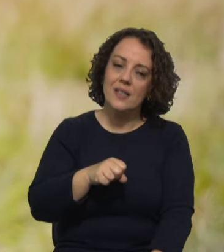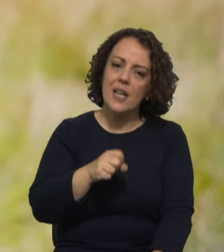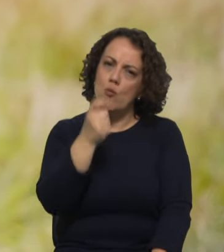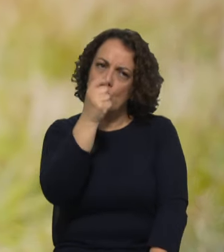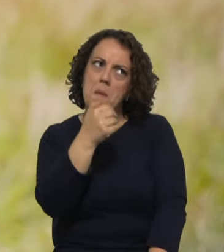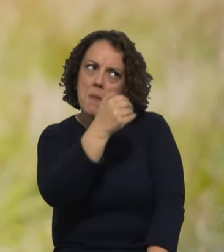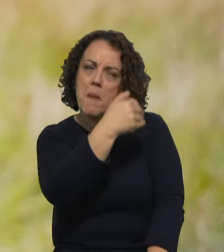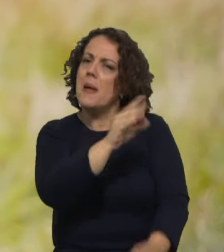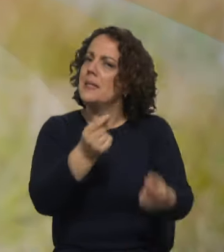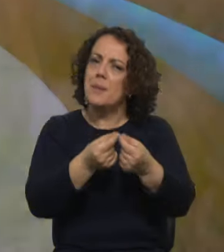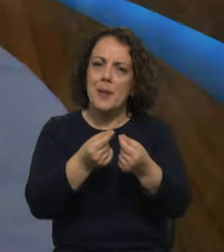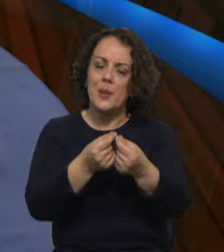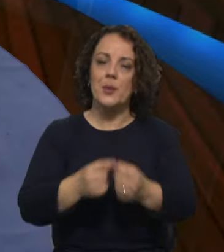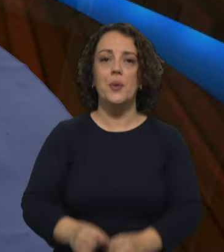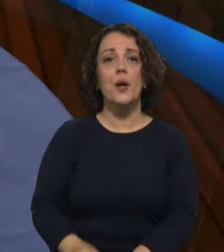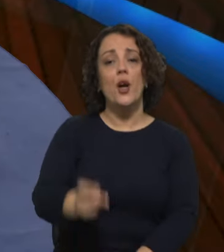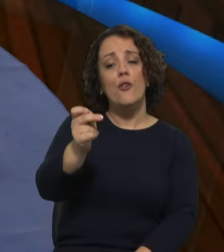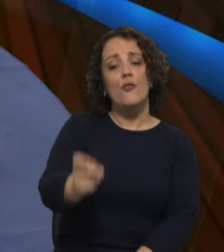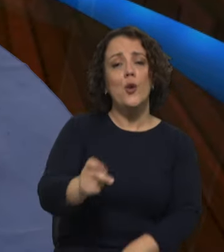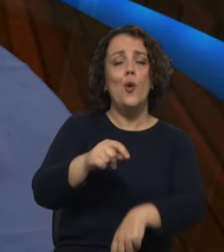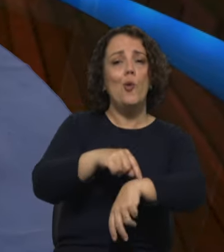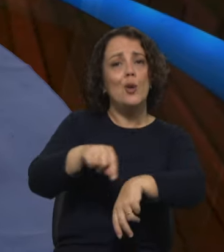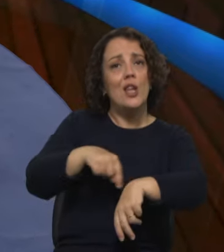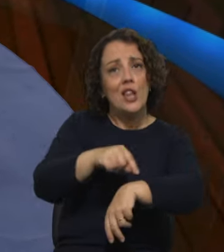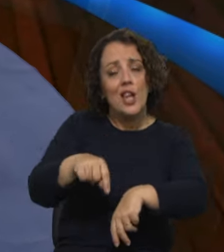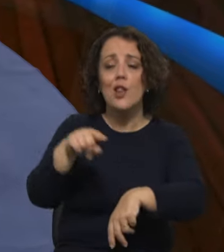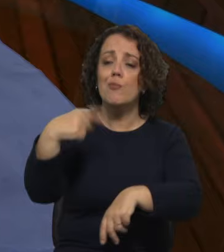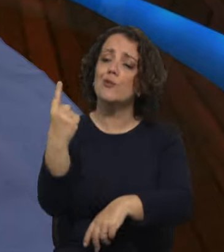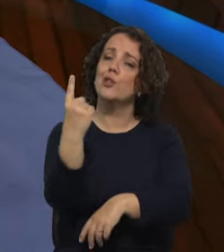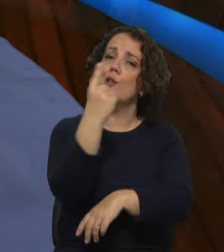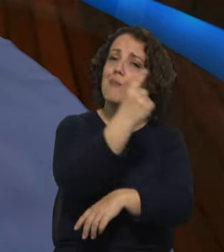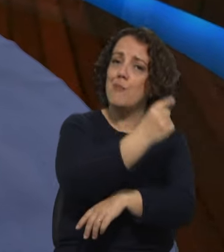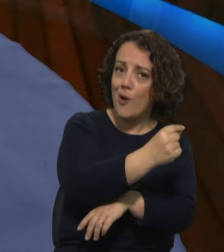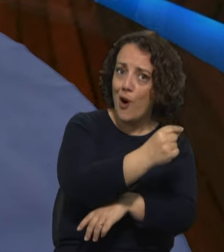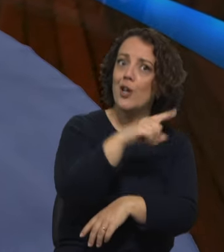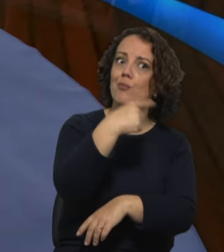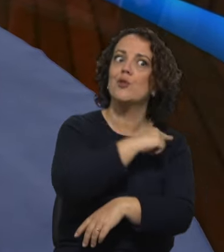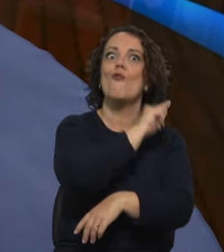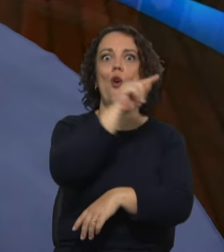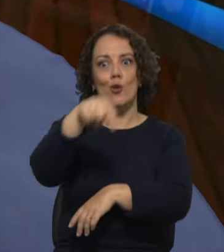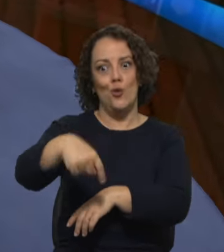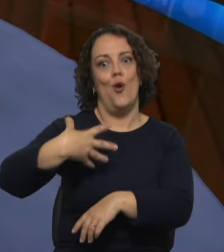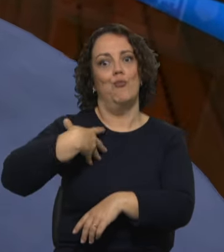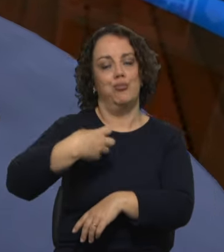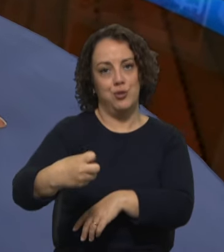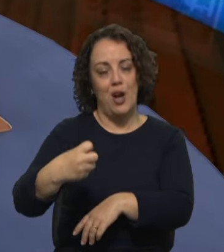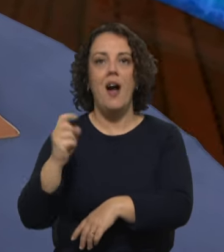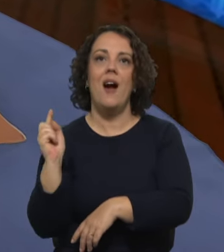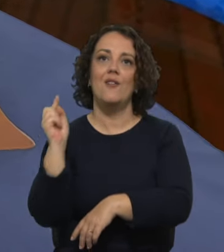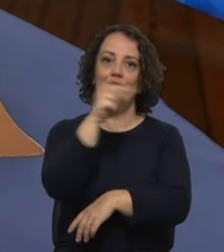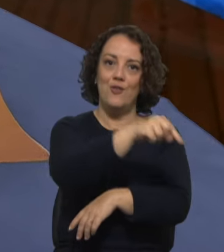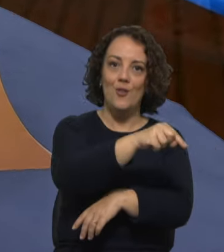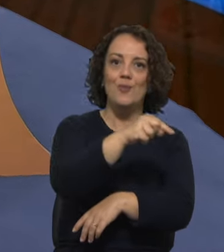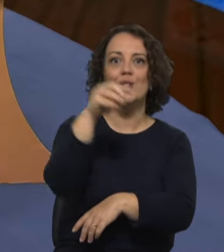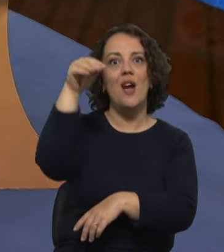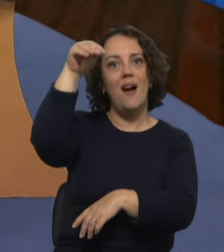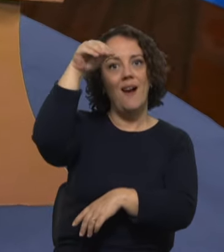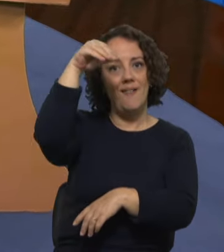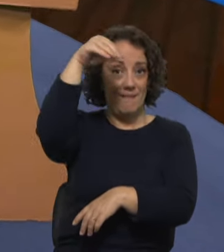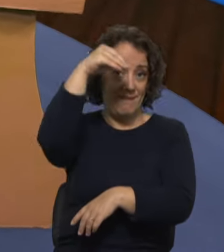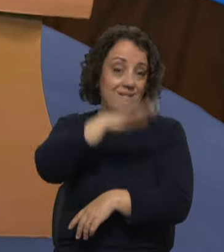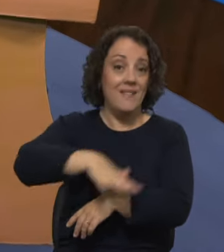é muito perto e pronto ela ali ficou um tempo connosco depois voltou vem efetivamente buscarnos e e estivermos juntos na vila e criou-se um daqueles